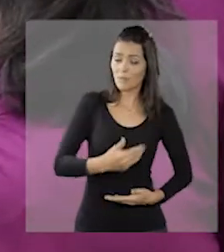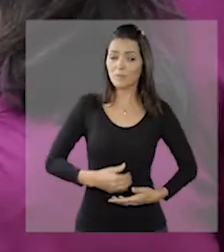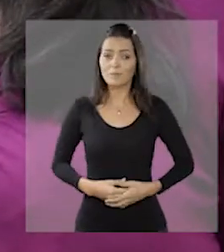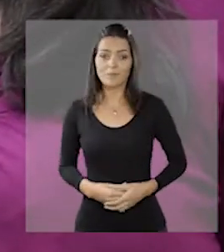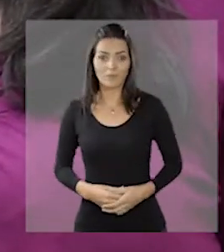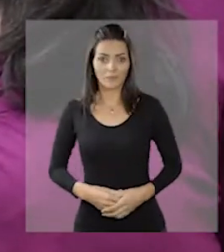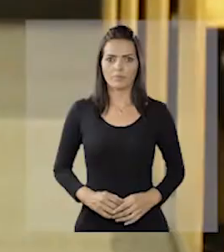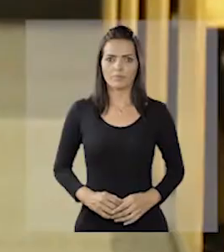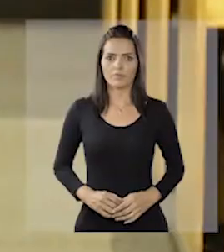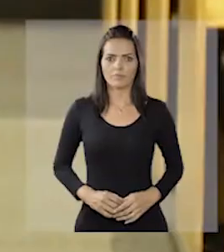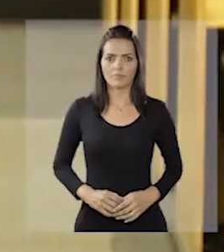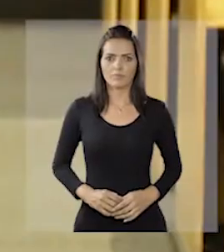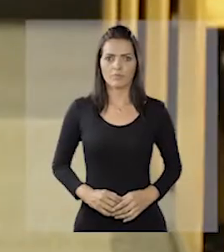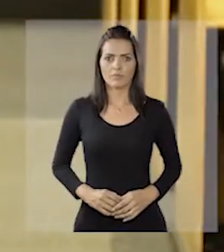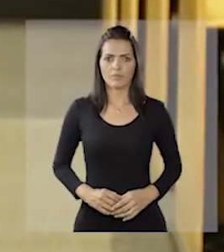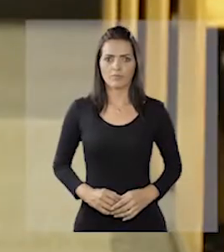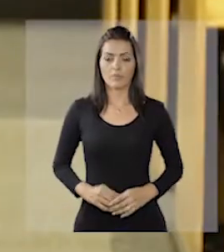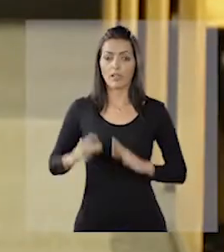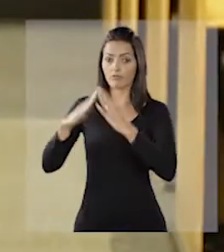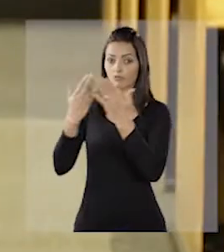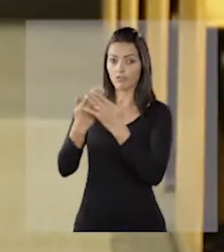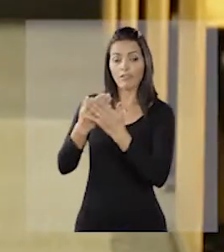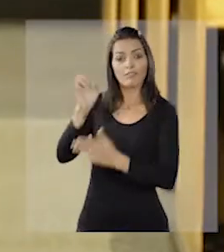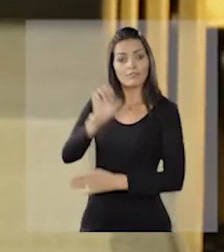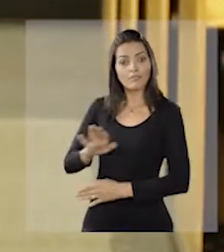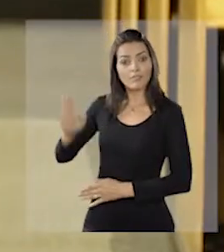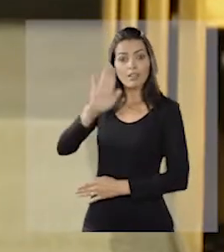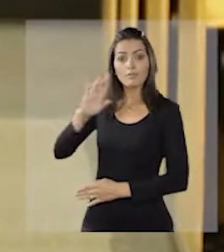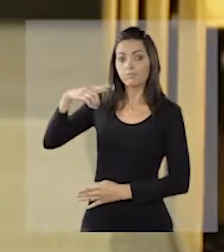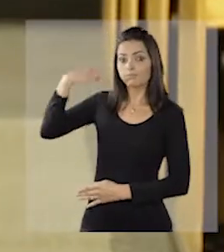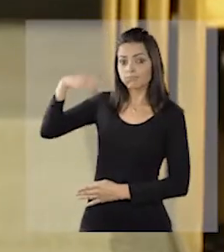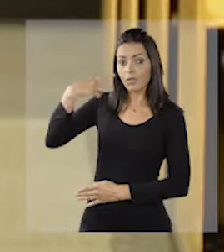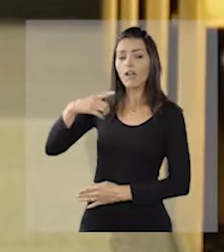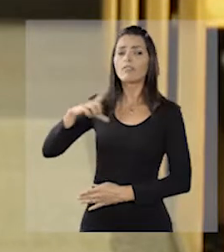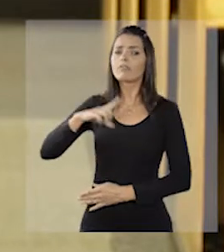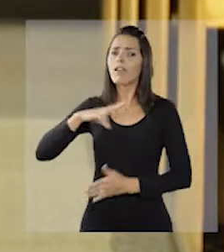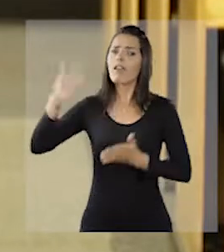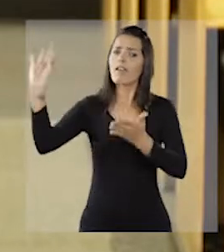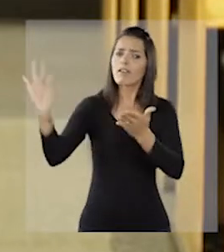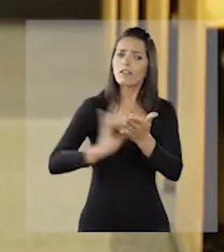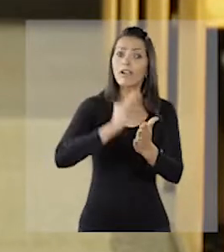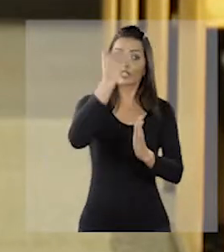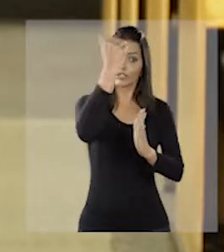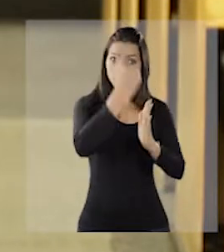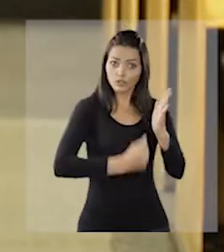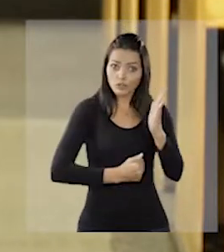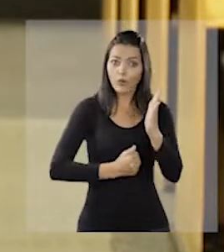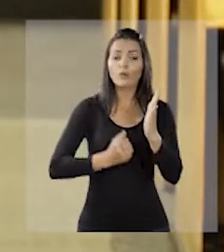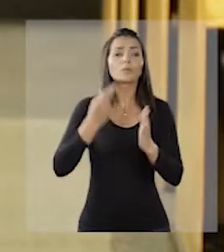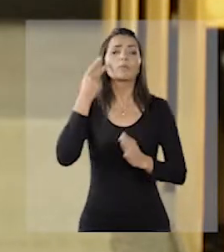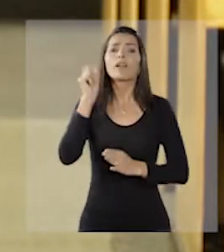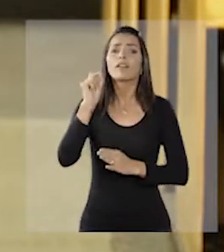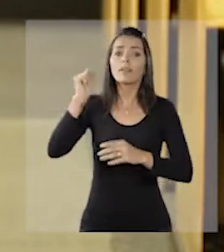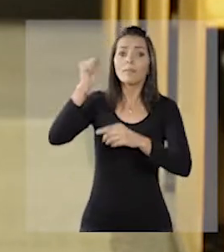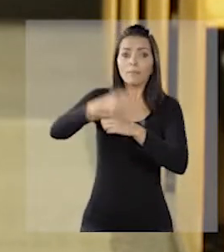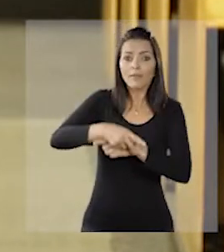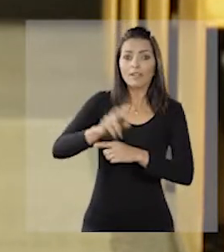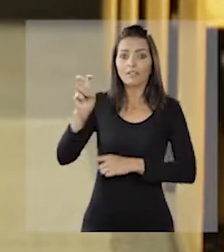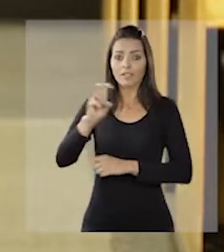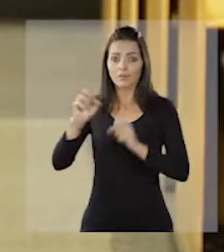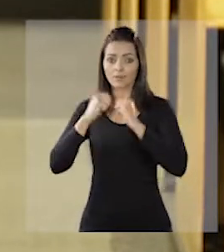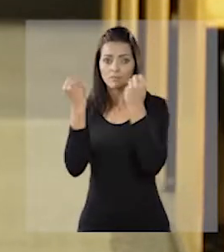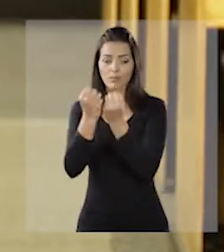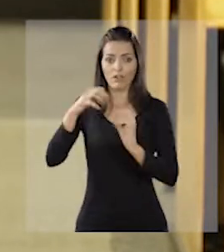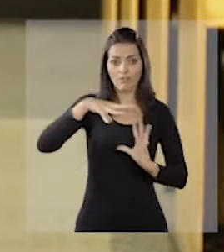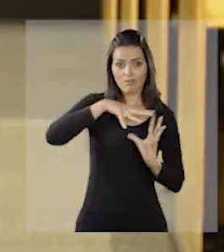Único de Saúde. A Escola Nacional de Advocacia abriu inscrições com desconto para o 5º Simpósio Internacional